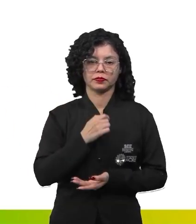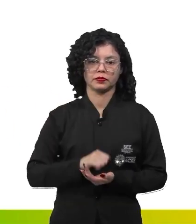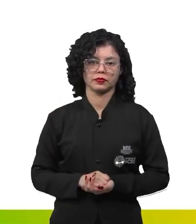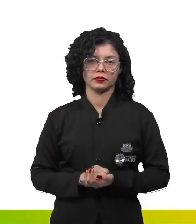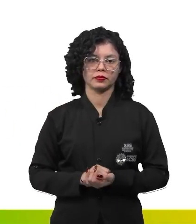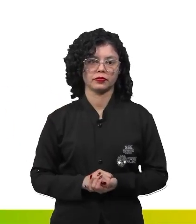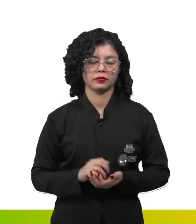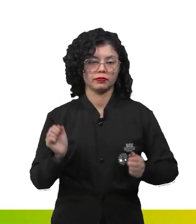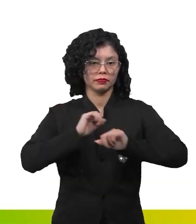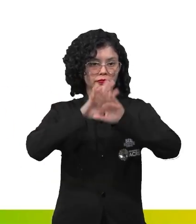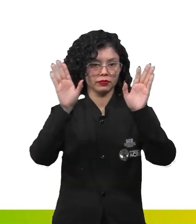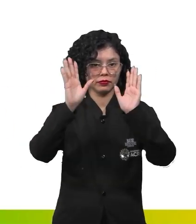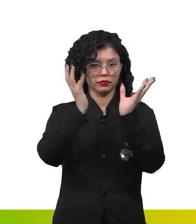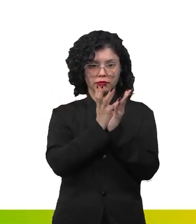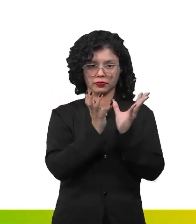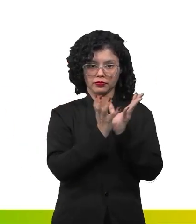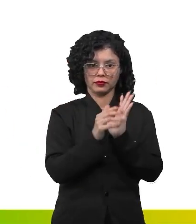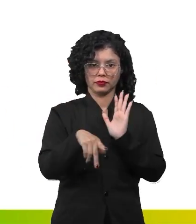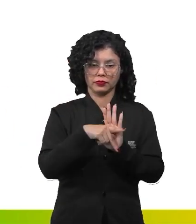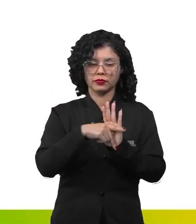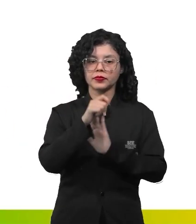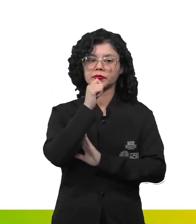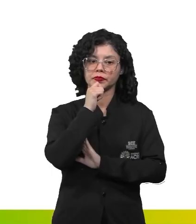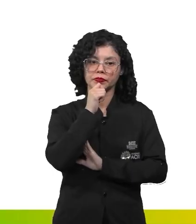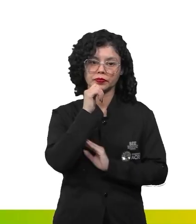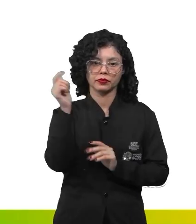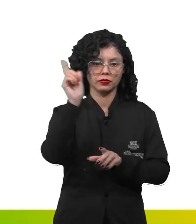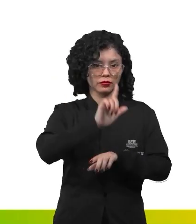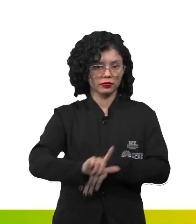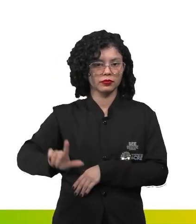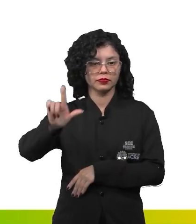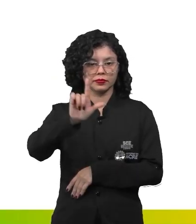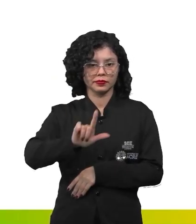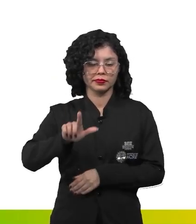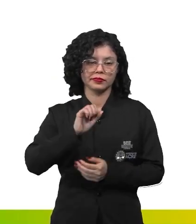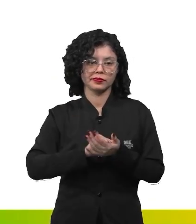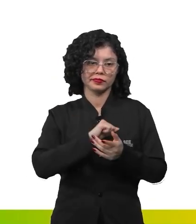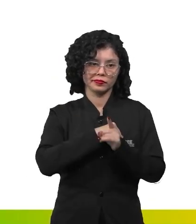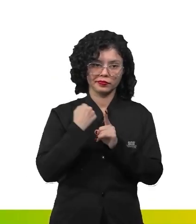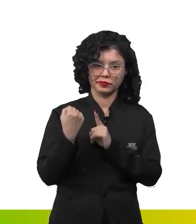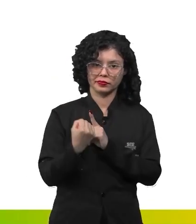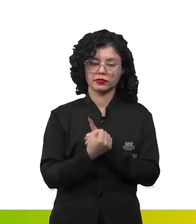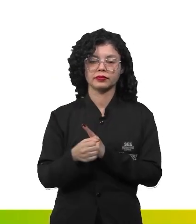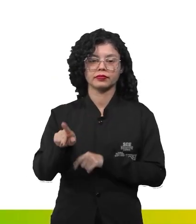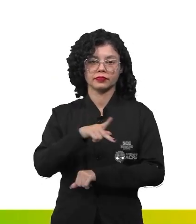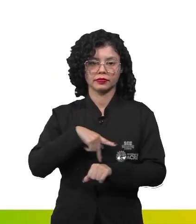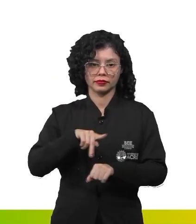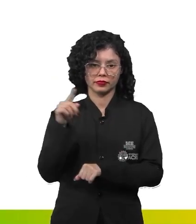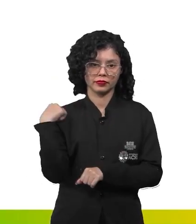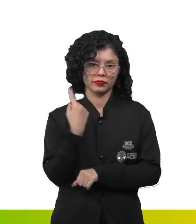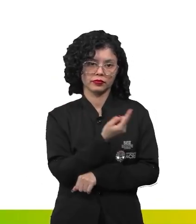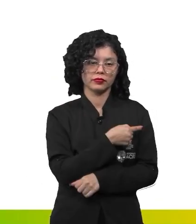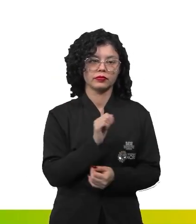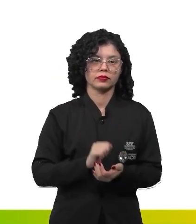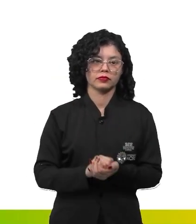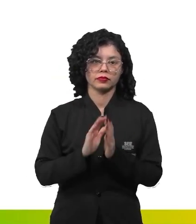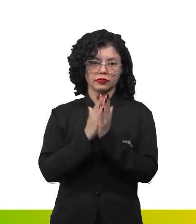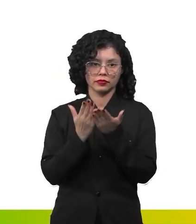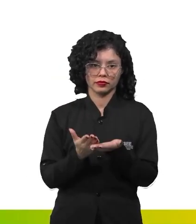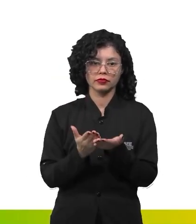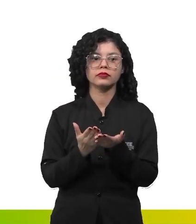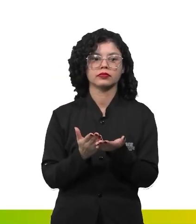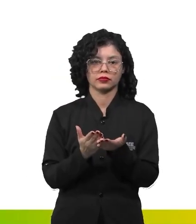uma obra clássica na literatura sociológica do nosso país, que é o livro Casa